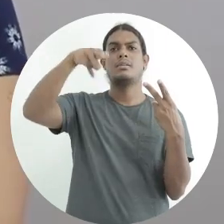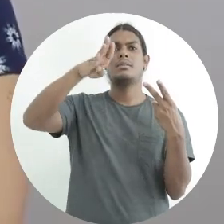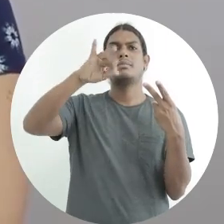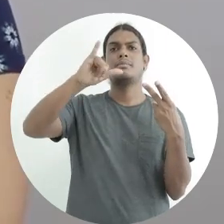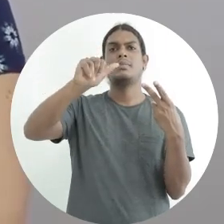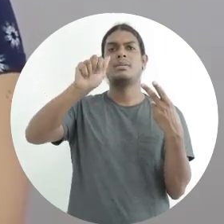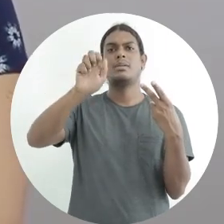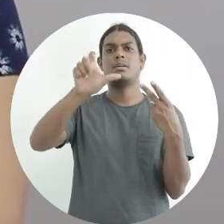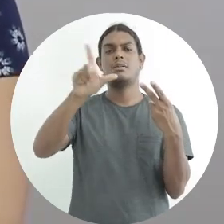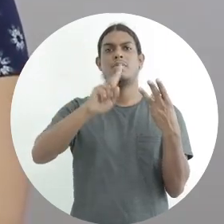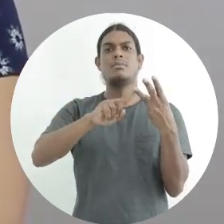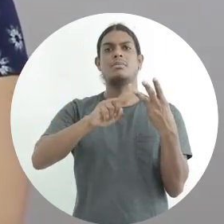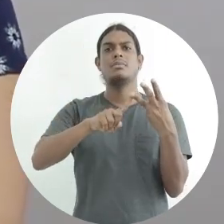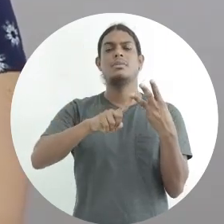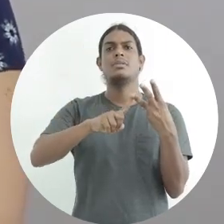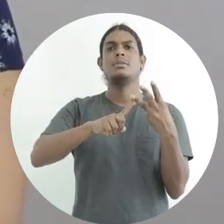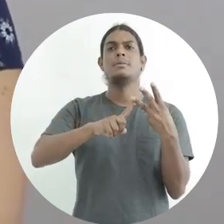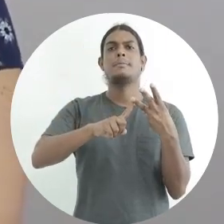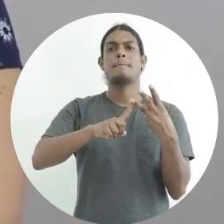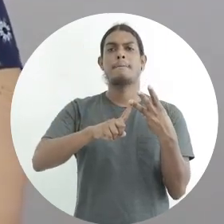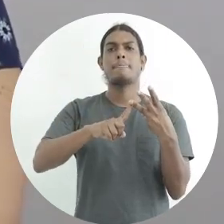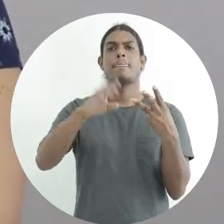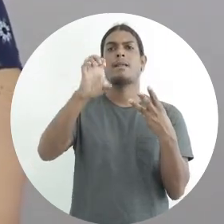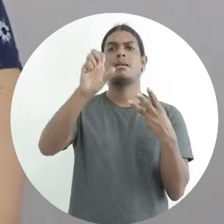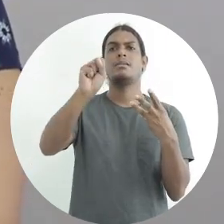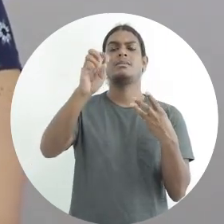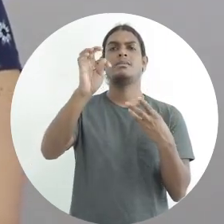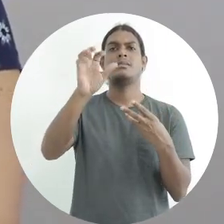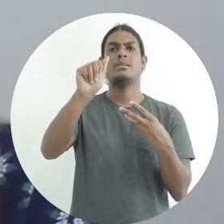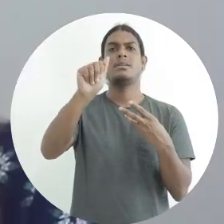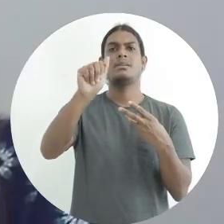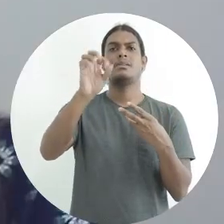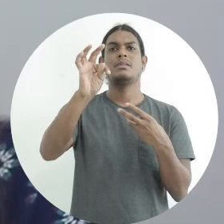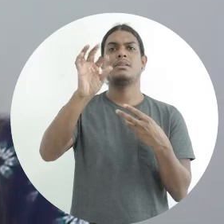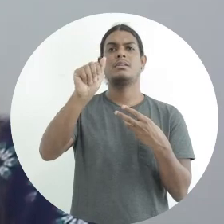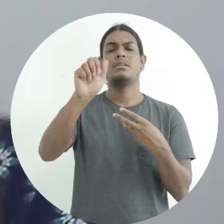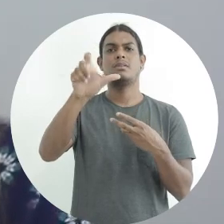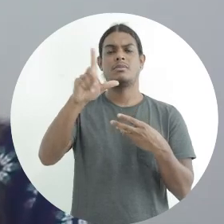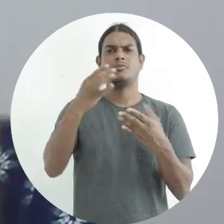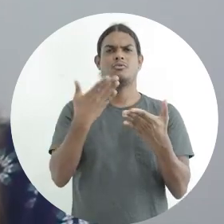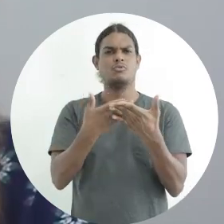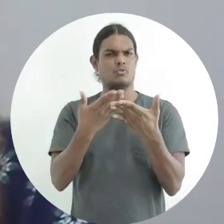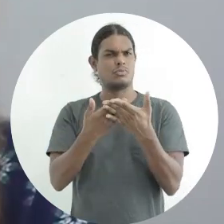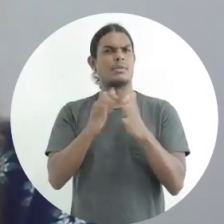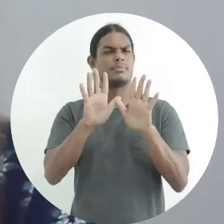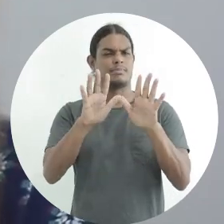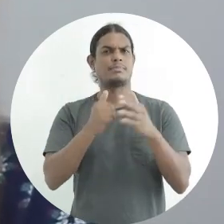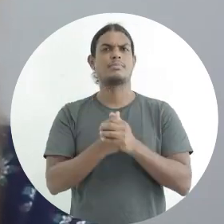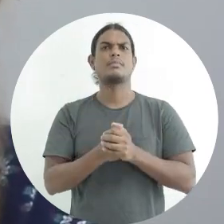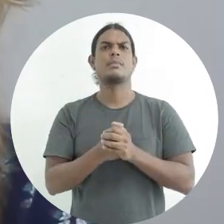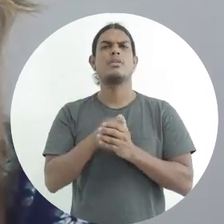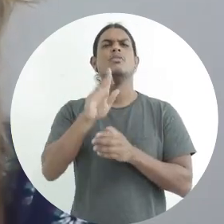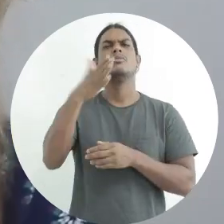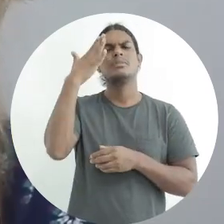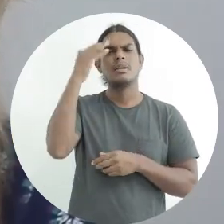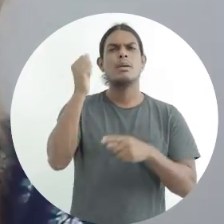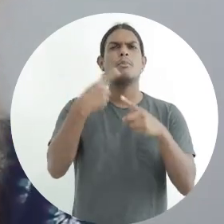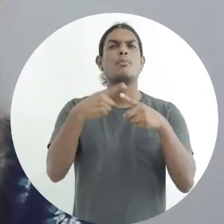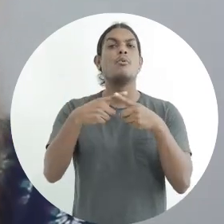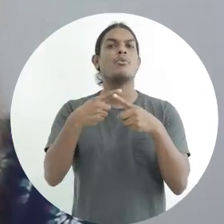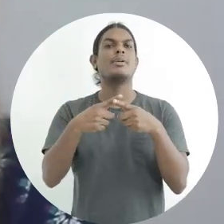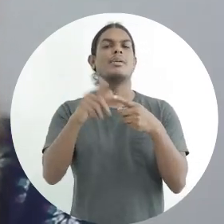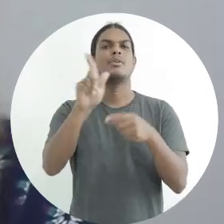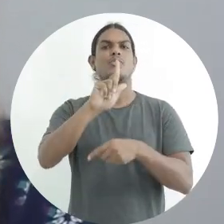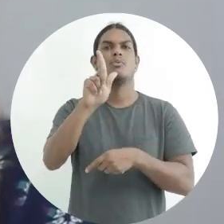cada uma delas de forma mais específica. Você sabe por que o governo controla os gastos